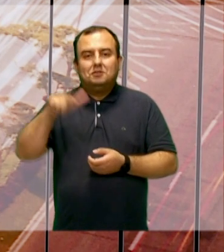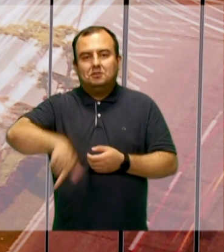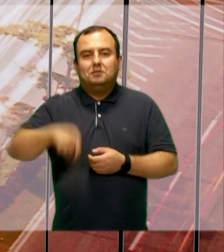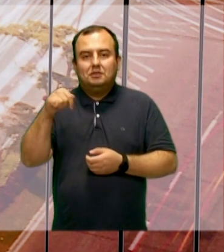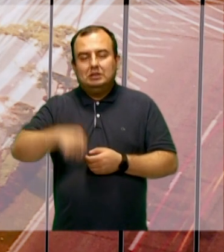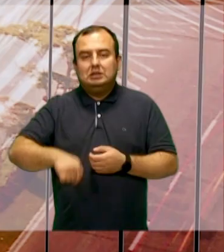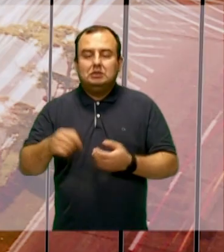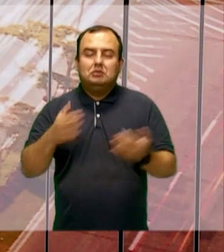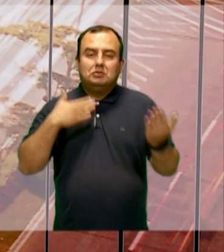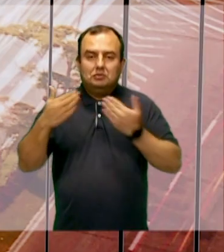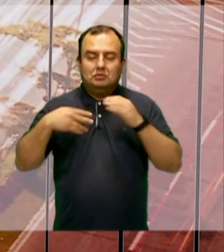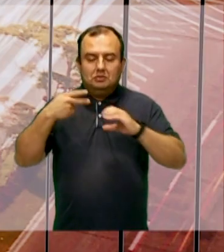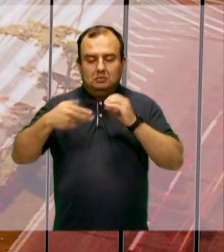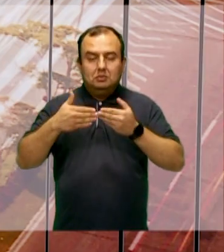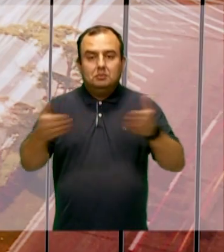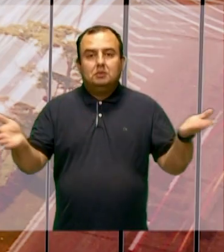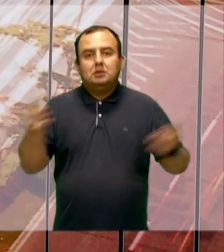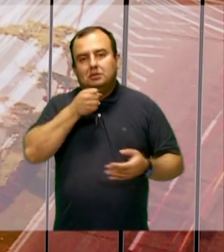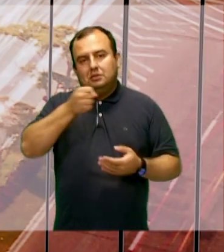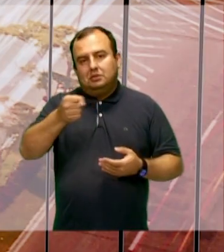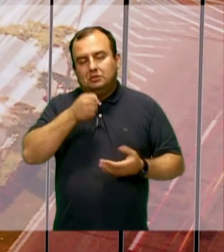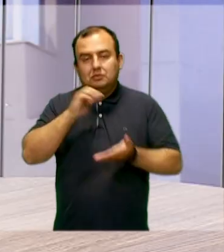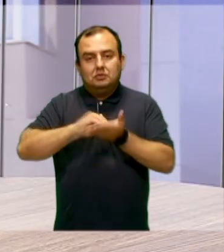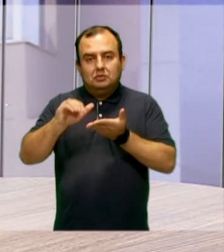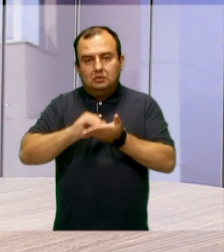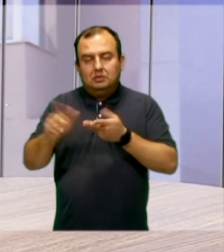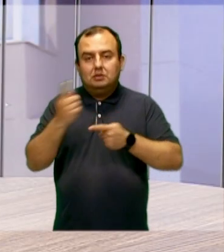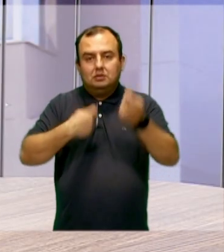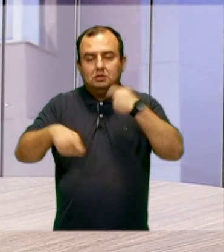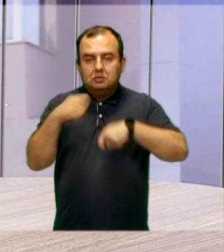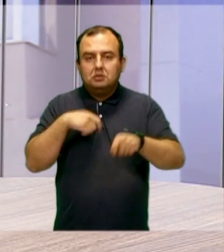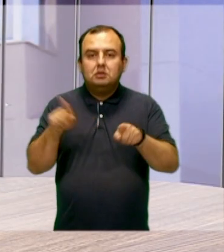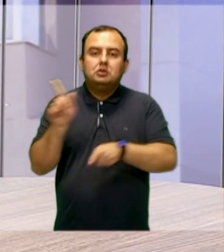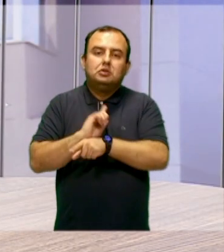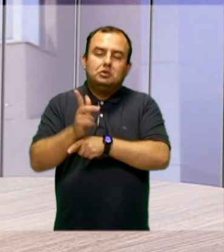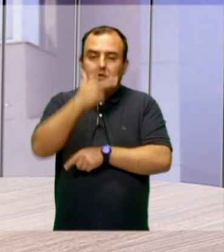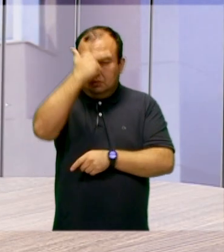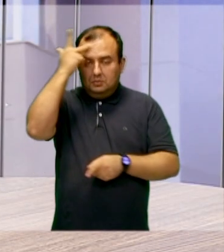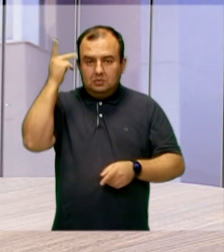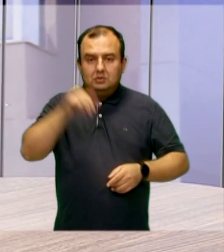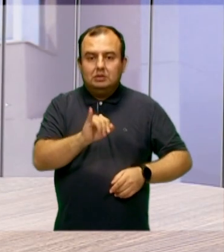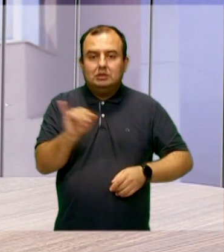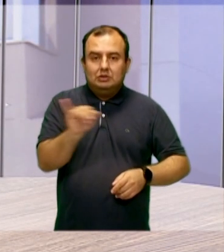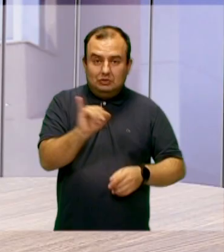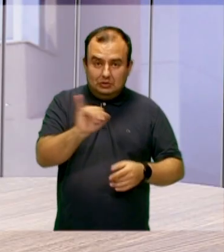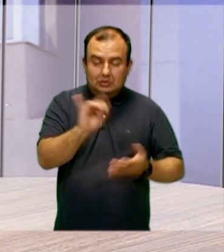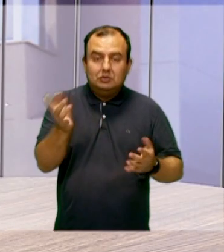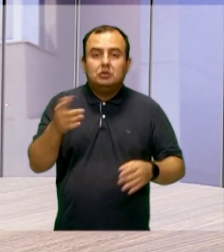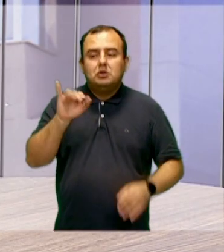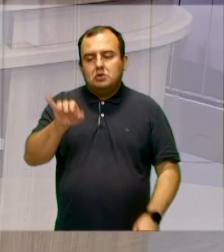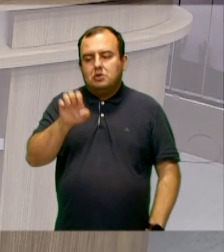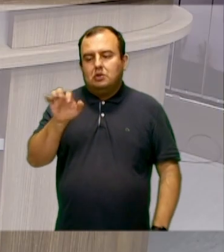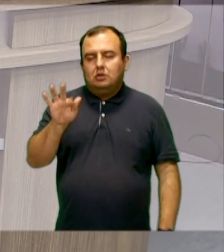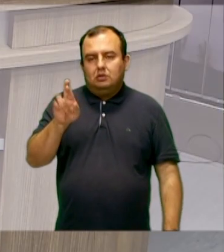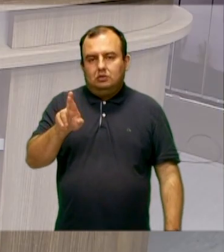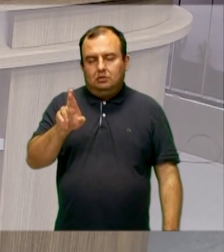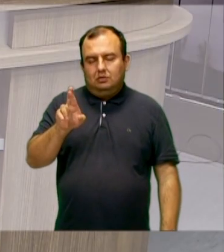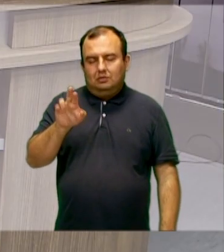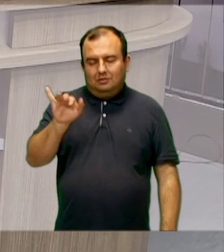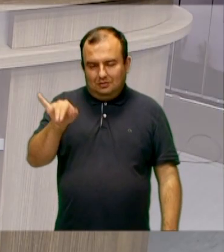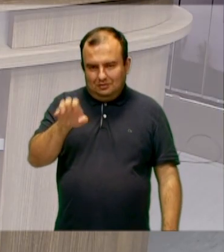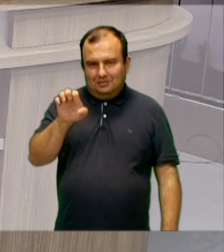Voltamos aqui no nosso Câmara Aberta, que hoje entrevista o secretário de Administração e Gestão de Pessoas de Itajaí, o Jefferson